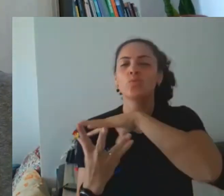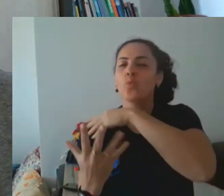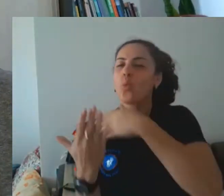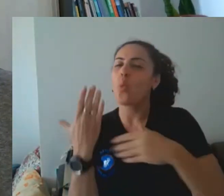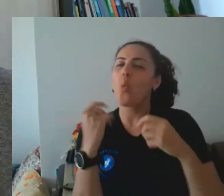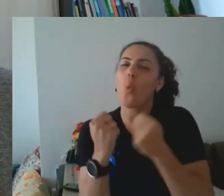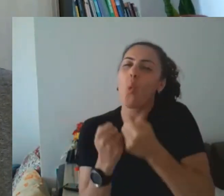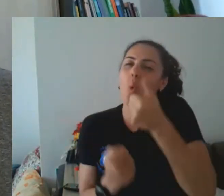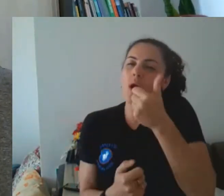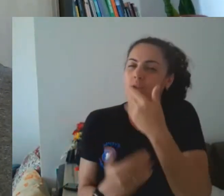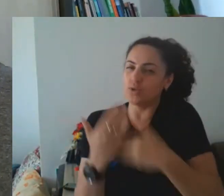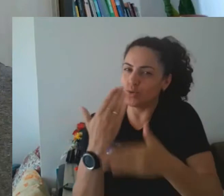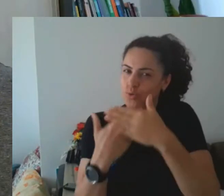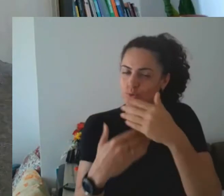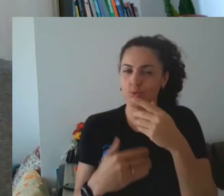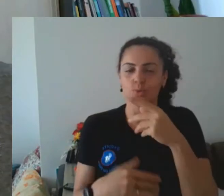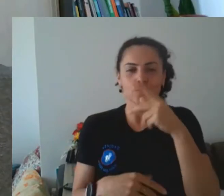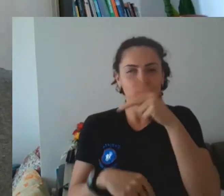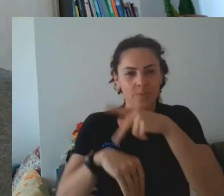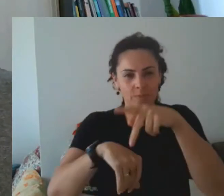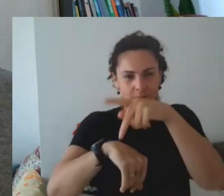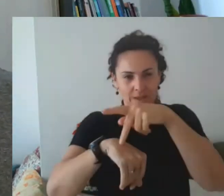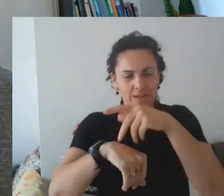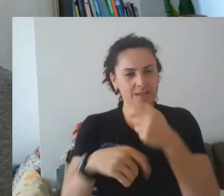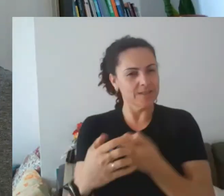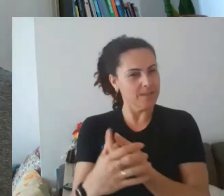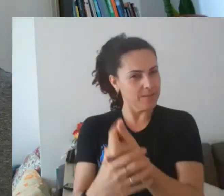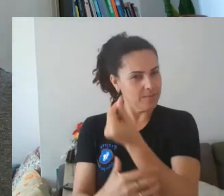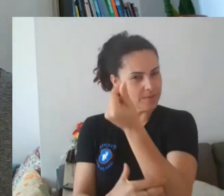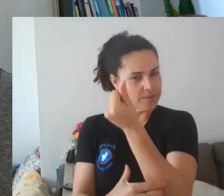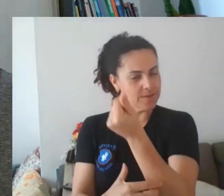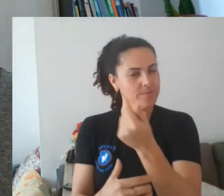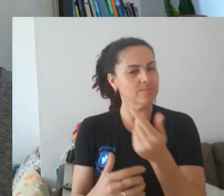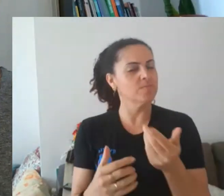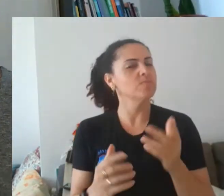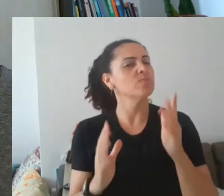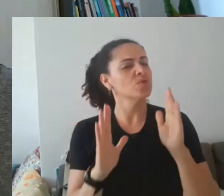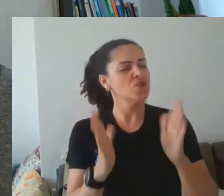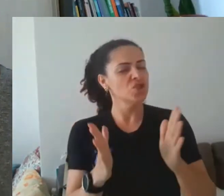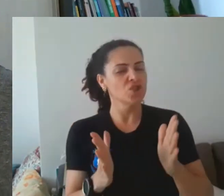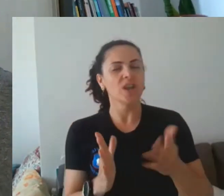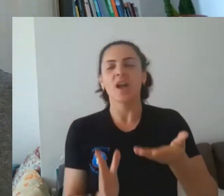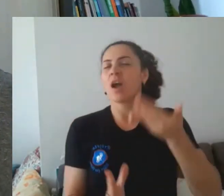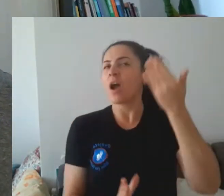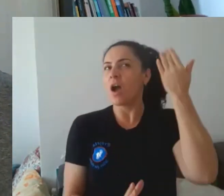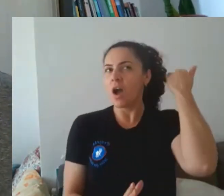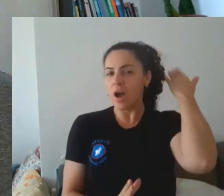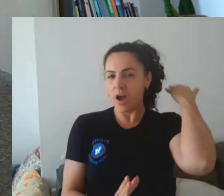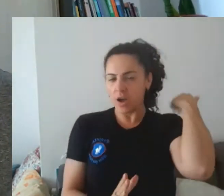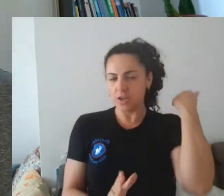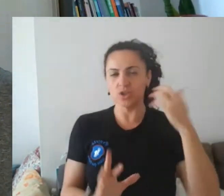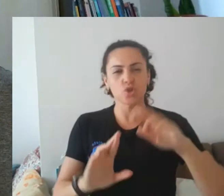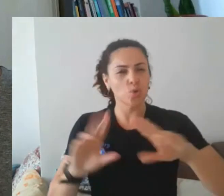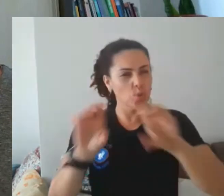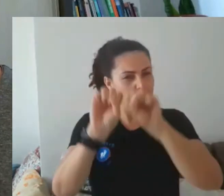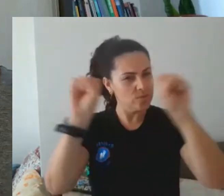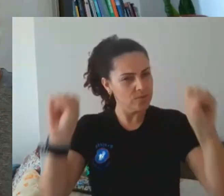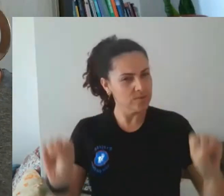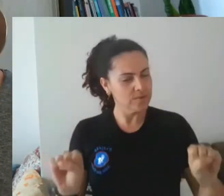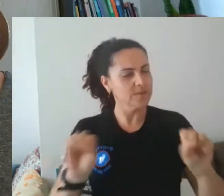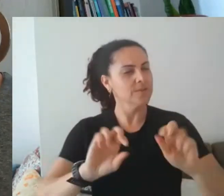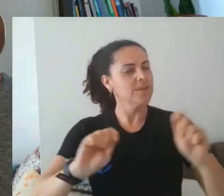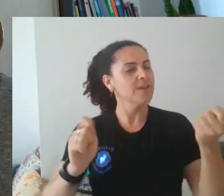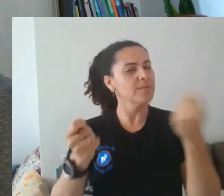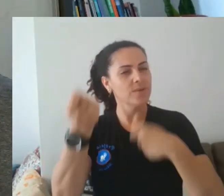mundo são capitalistas? A gente já teve algum momento no mundo em que a gente pôde ter um outro sistema econômico?